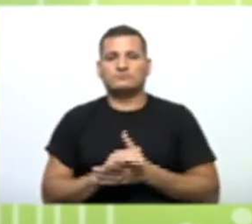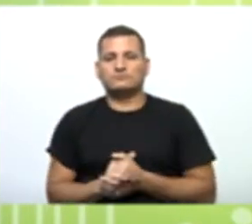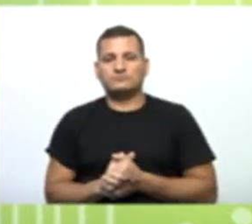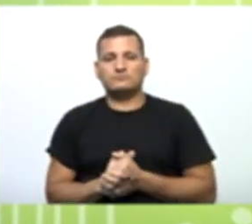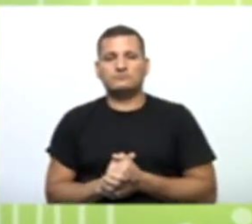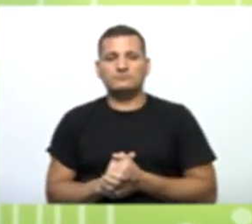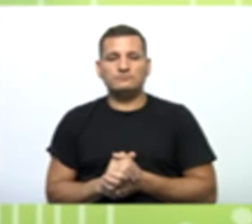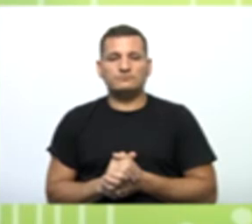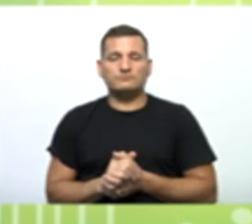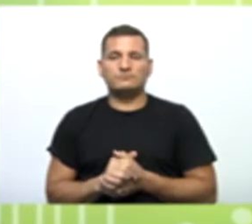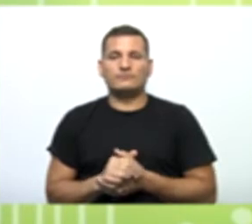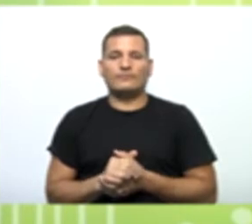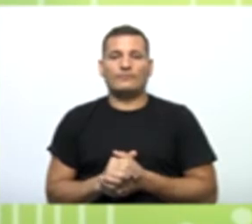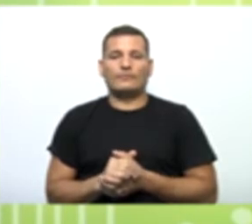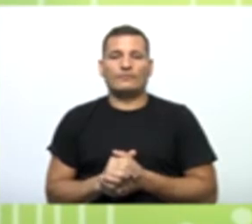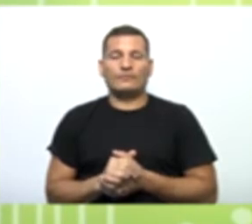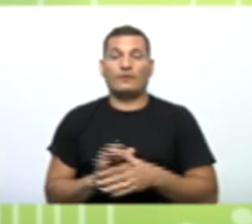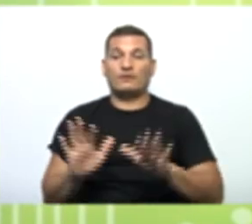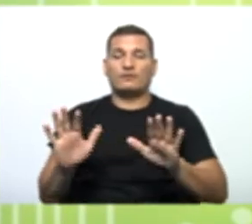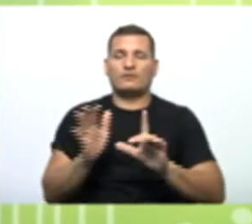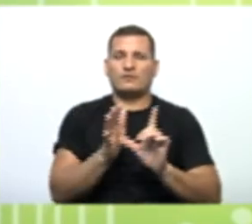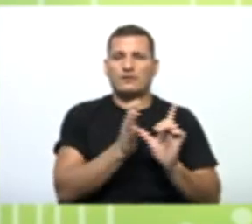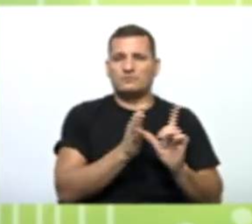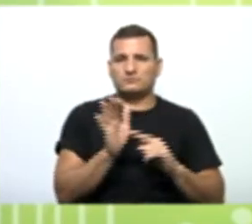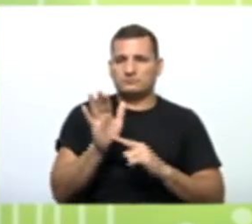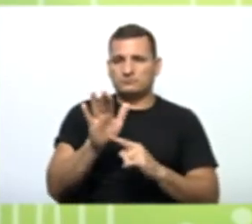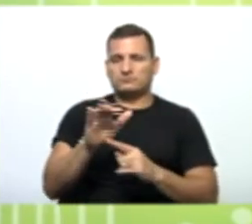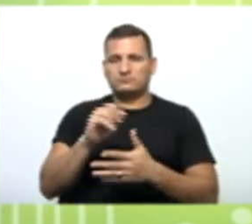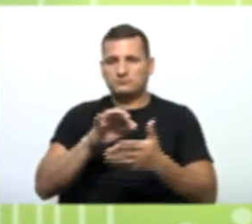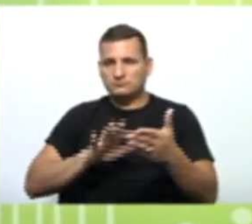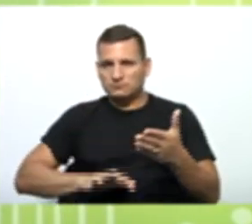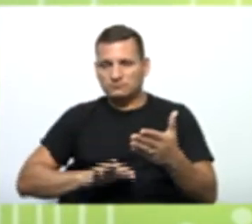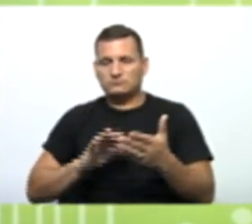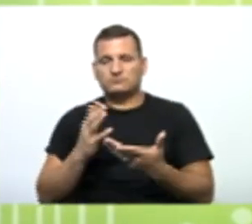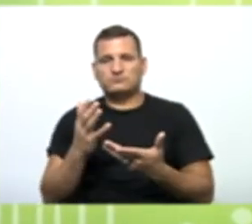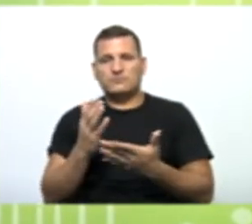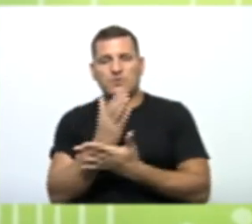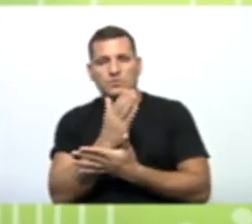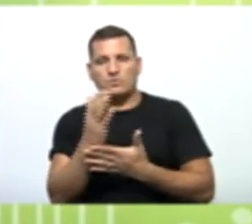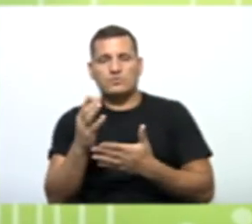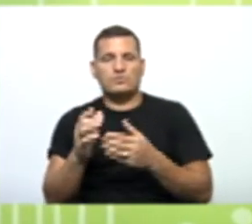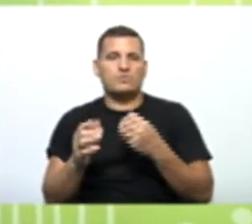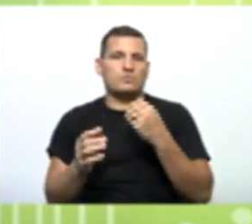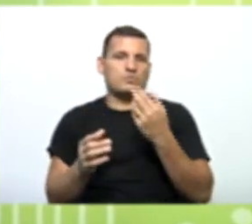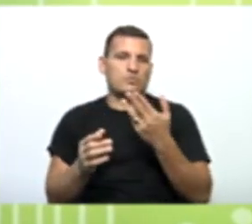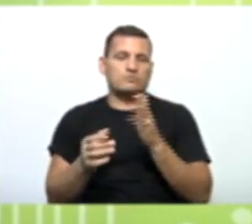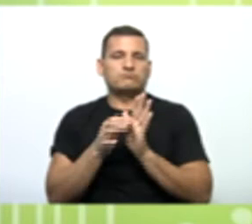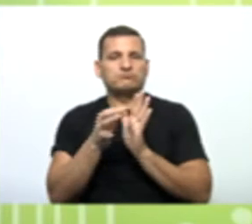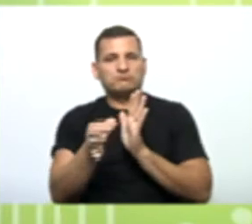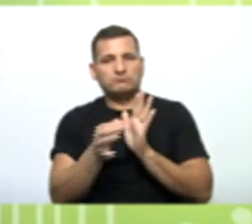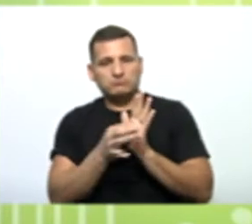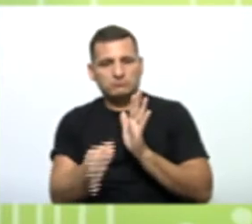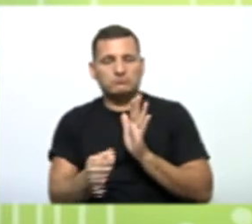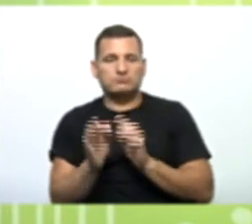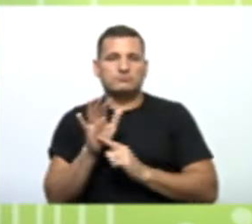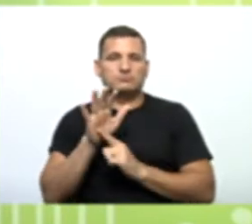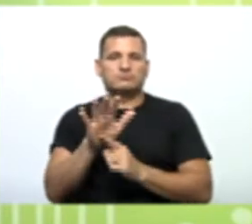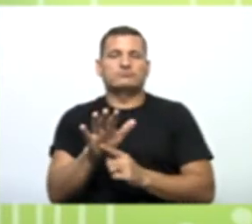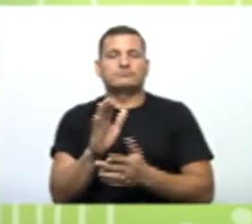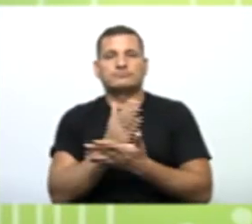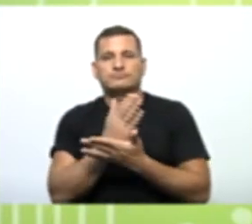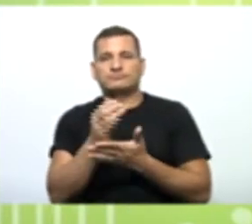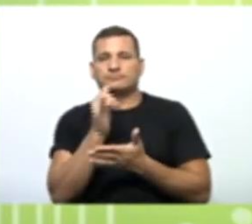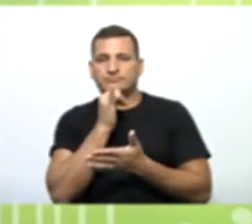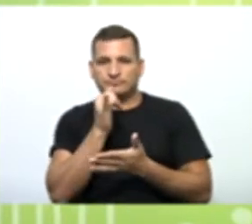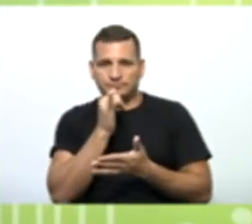gente mostrar as atividades que foram feitas, né, dar algumas sugestões, né, mostrar alguns exemplos aí dos